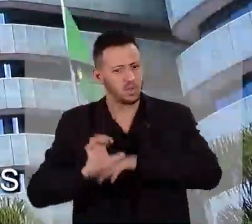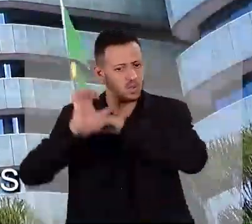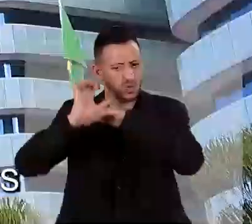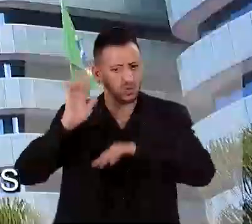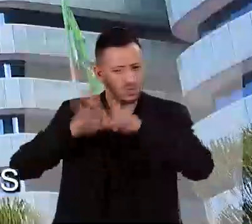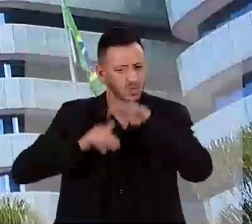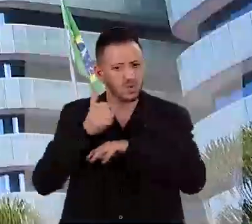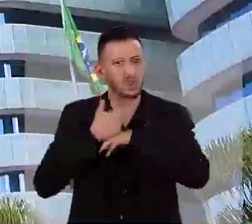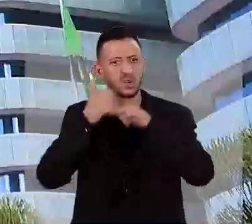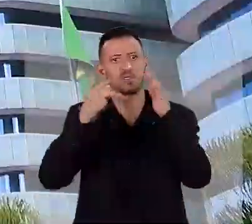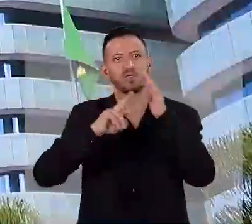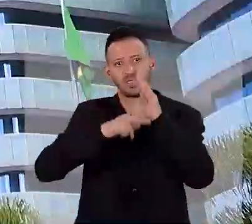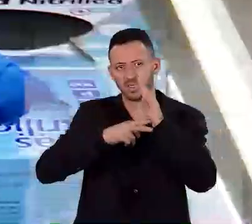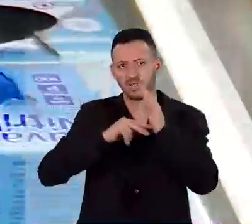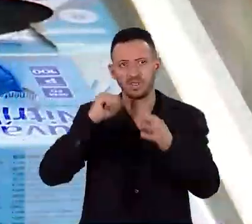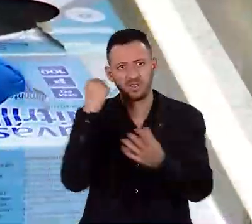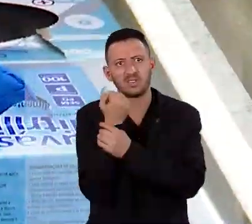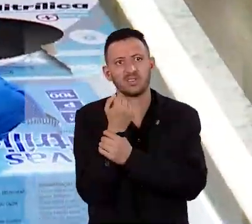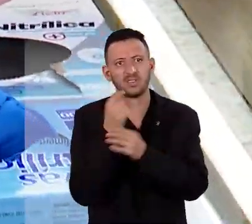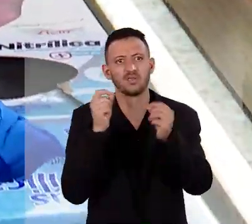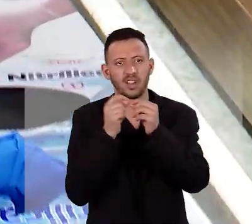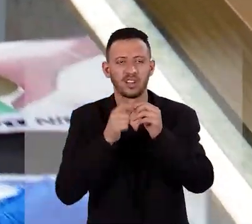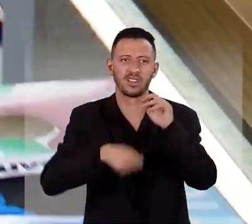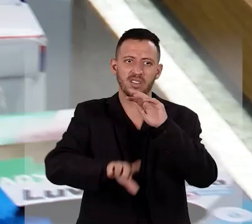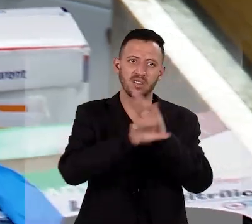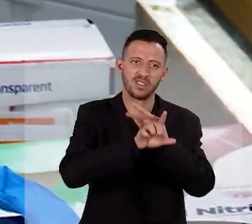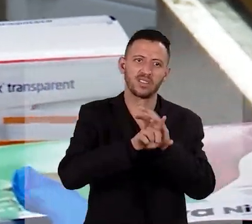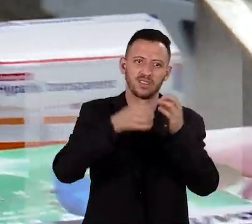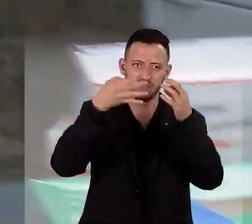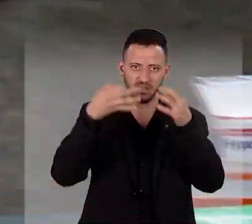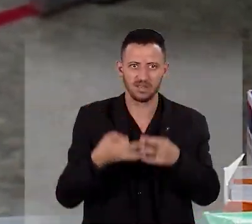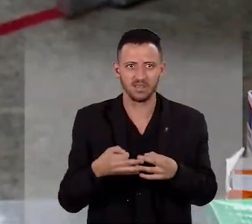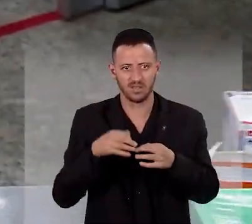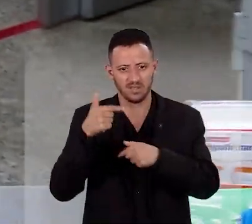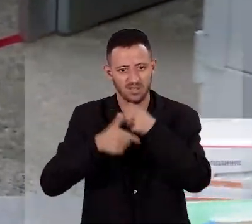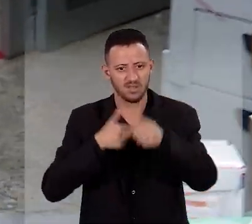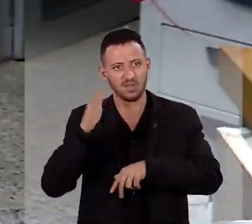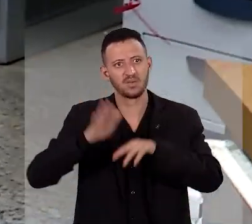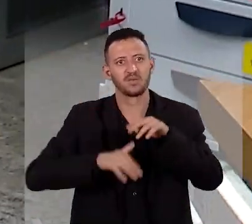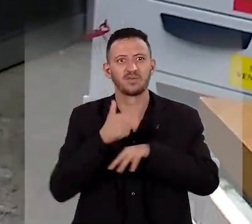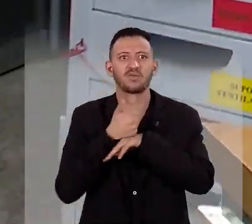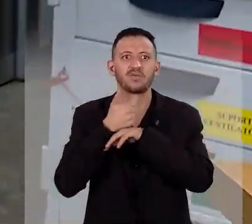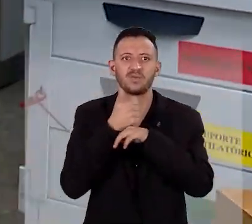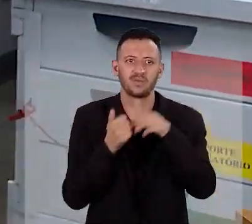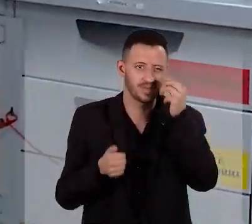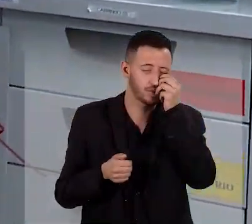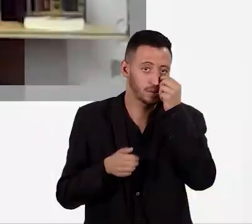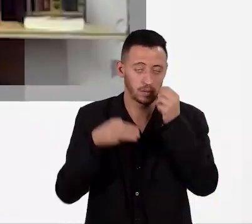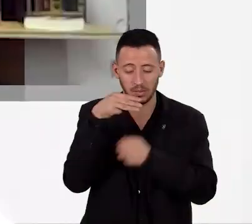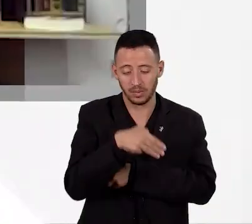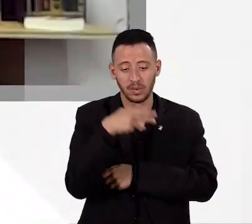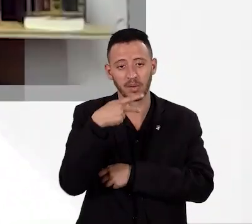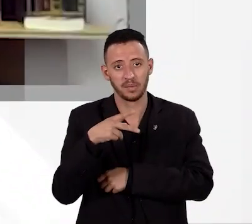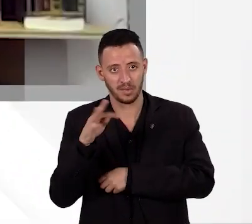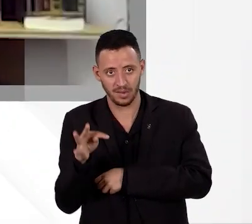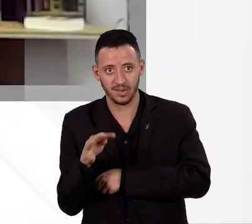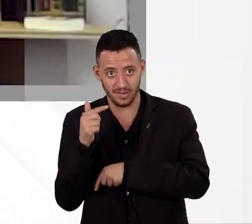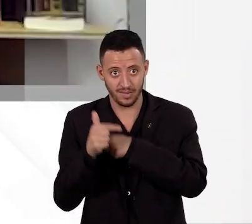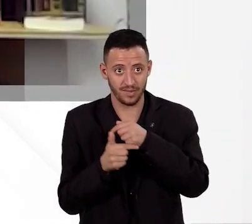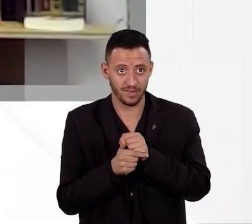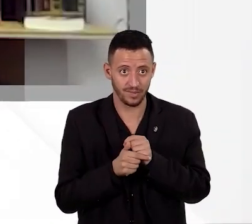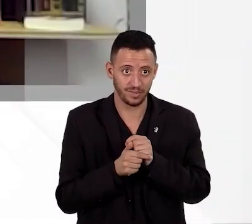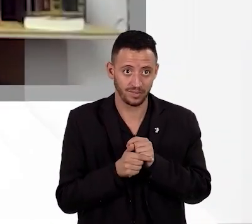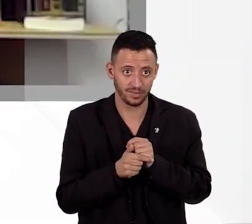conselhos profissionais e sindicatos para garantir o cumprimento da lei e a dignidade no exercício da profissão. O Ministério Público